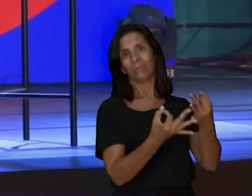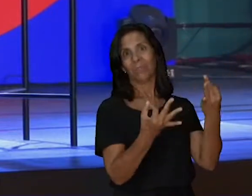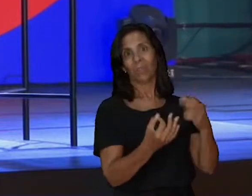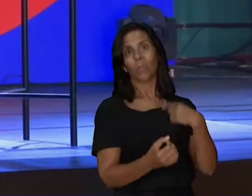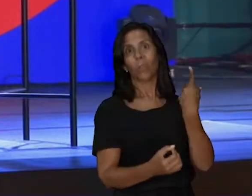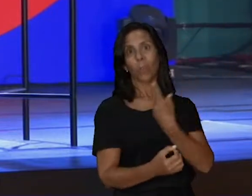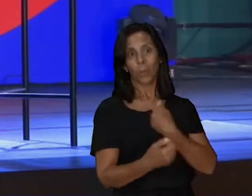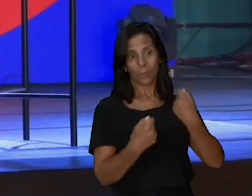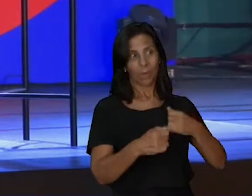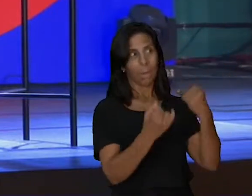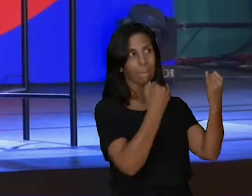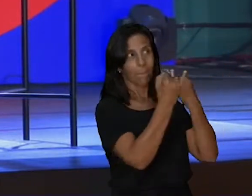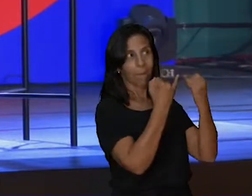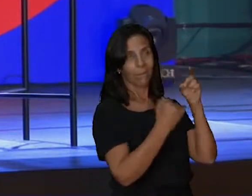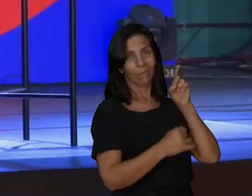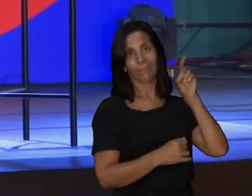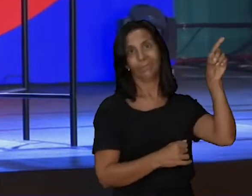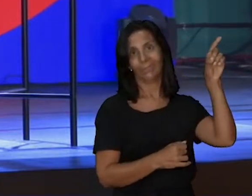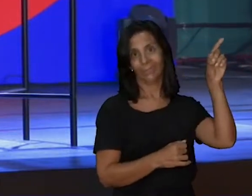Ele.